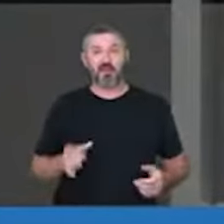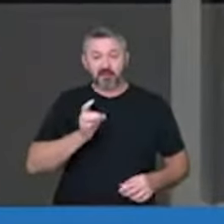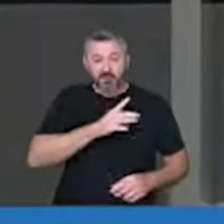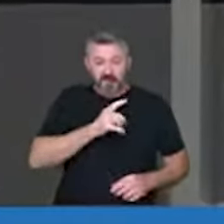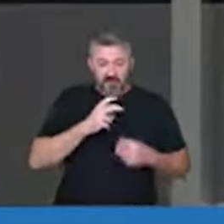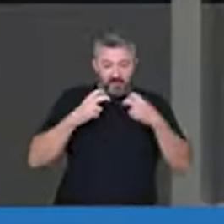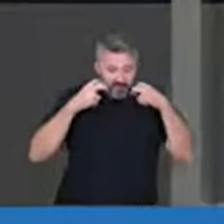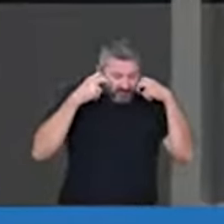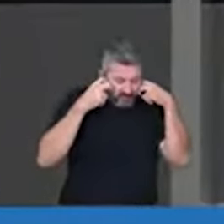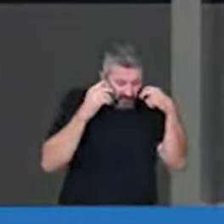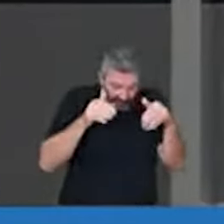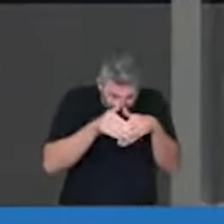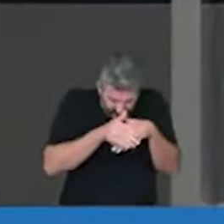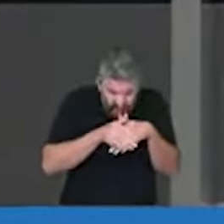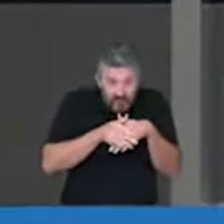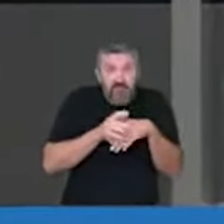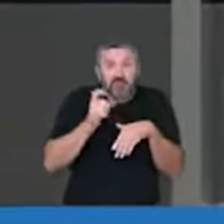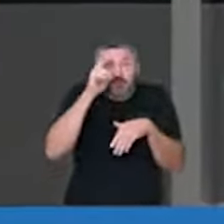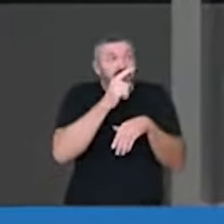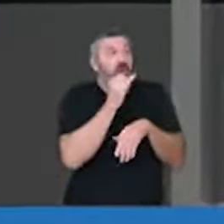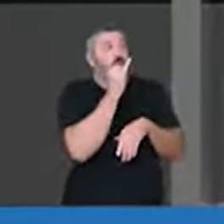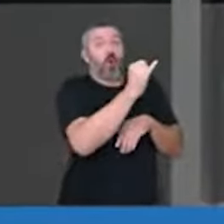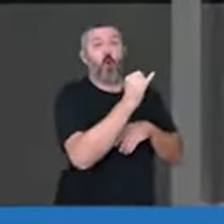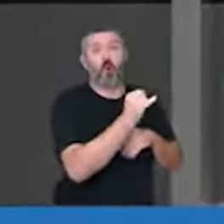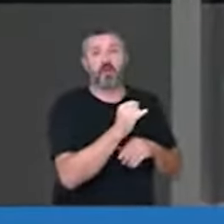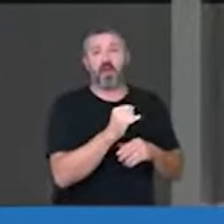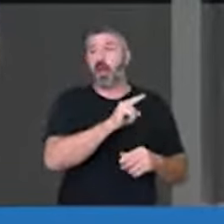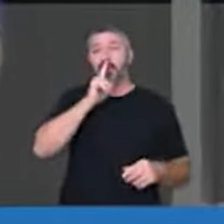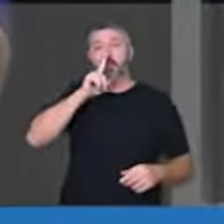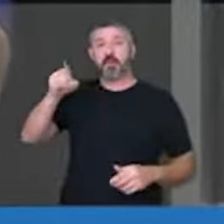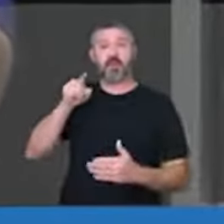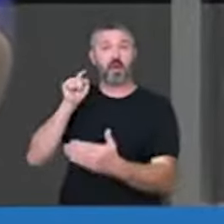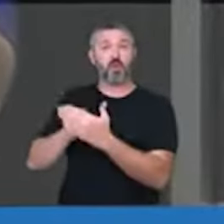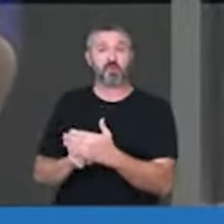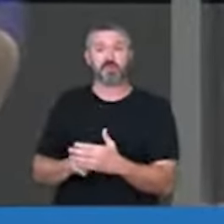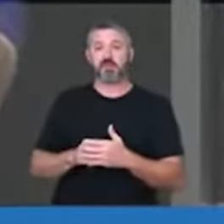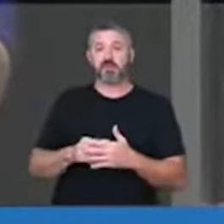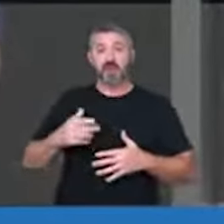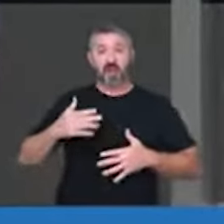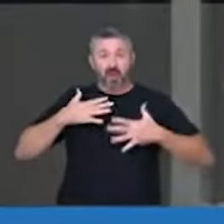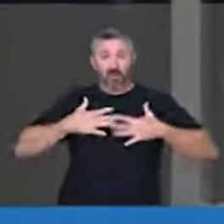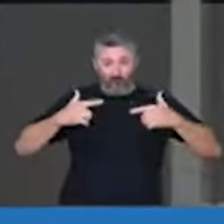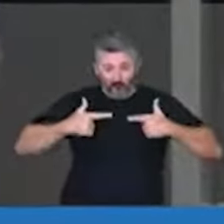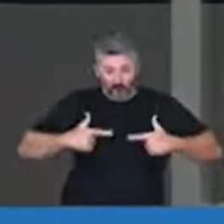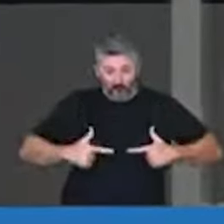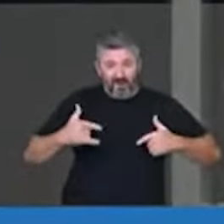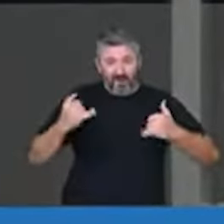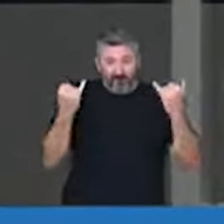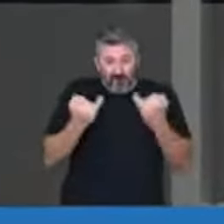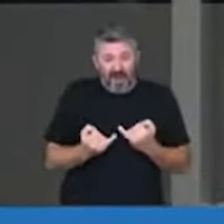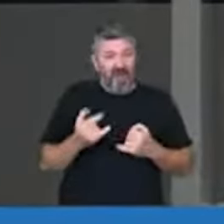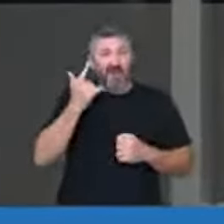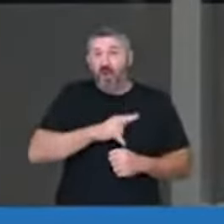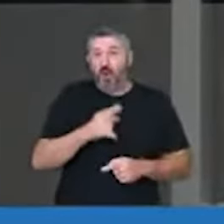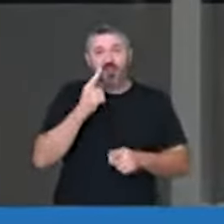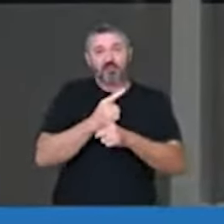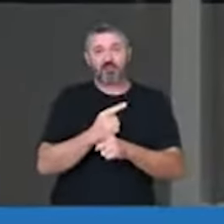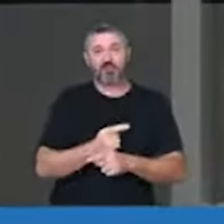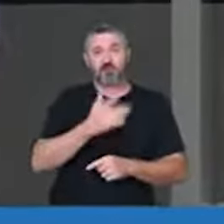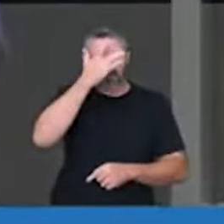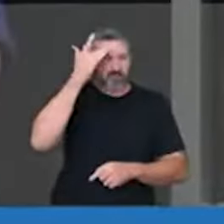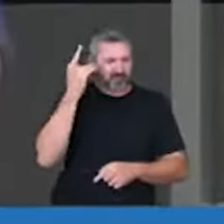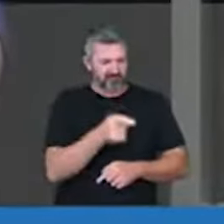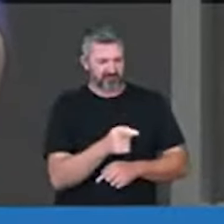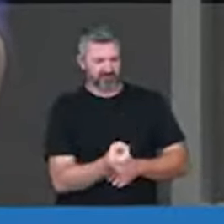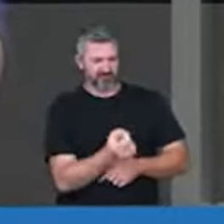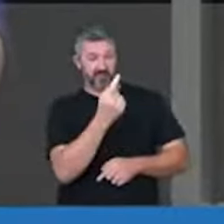tem dificuldade de dizer para alguém que foi estuprada. Não tem nem corpo de mulher, ela vai saber que ela está grávida, descobrem por ela. E isso demora